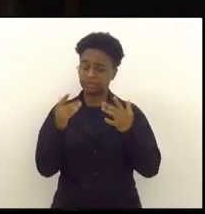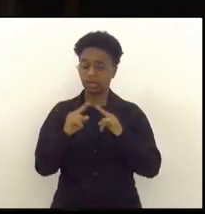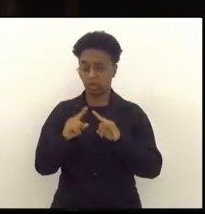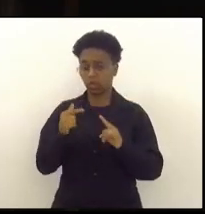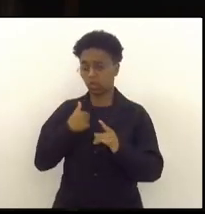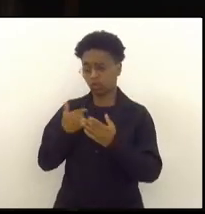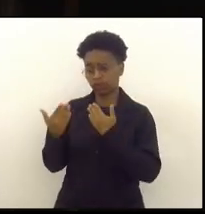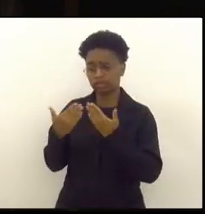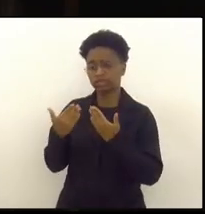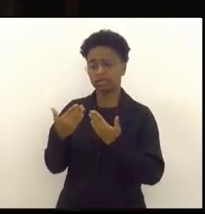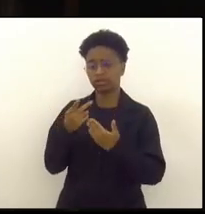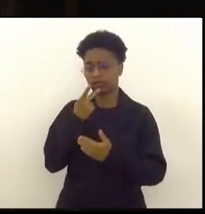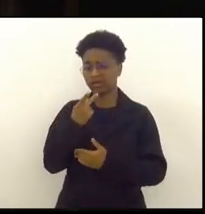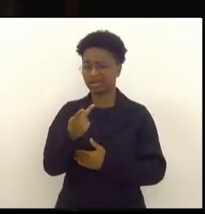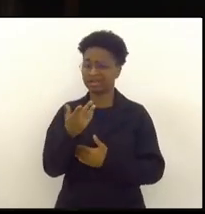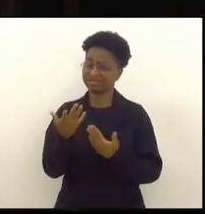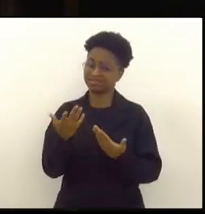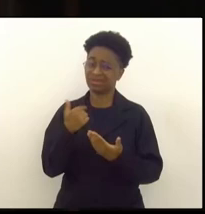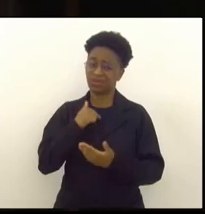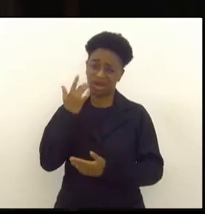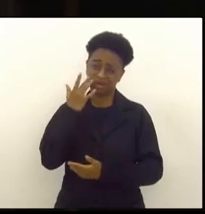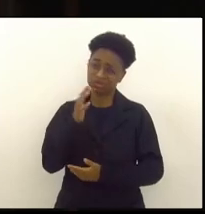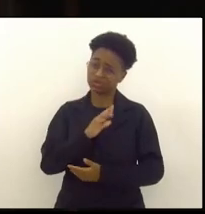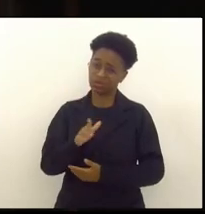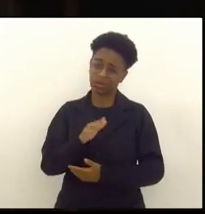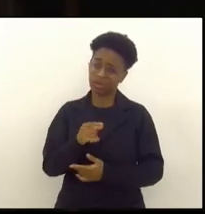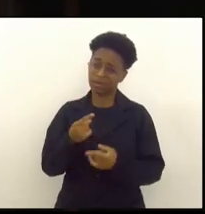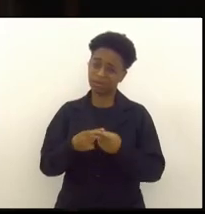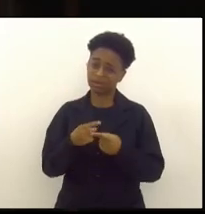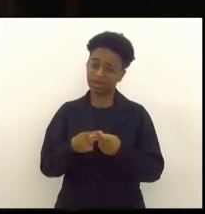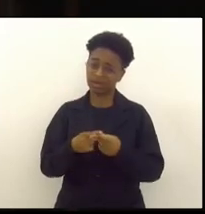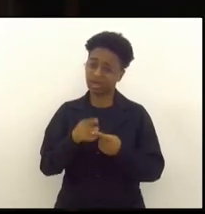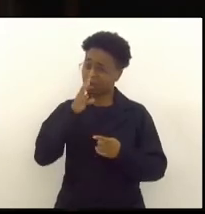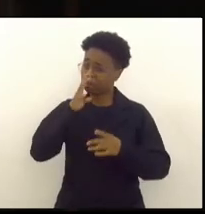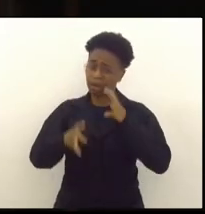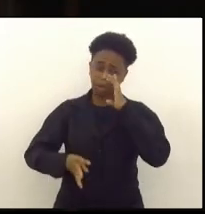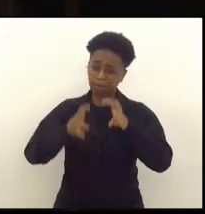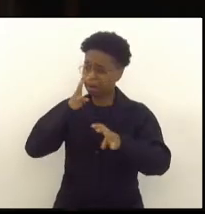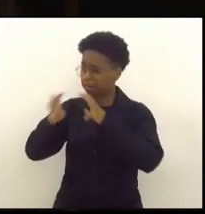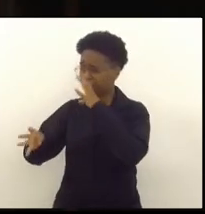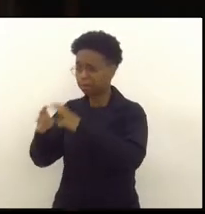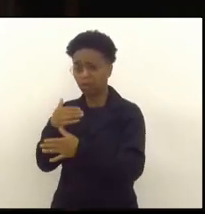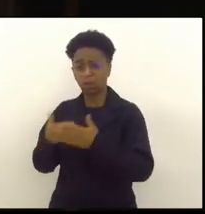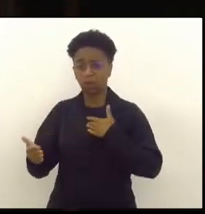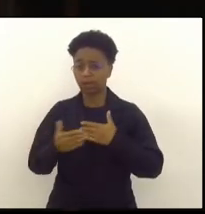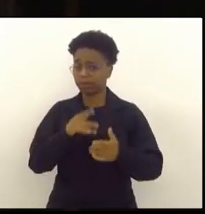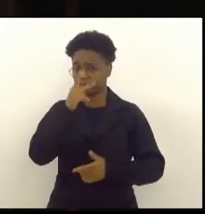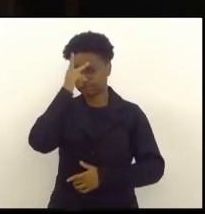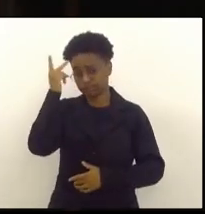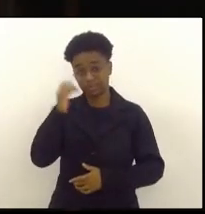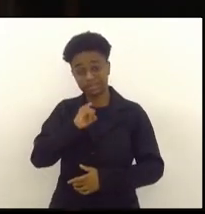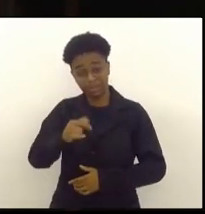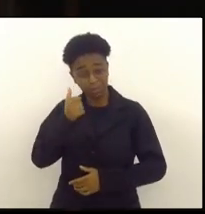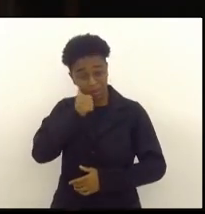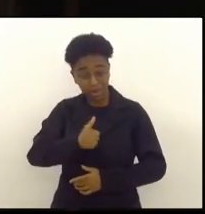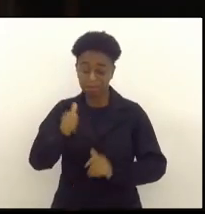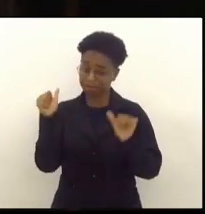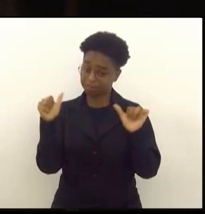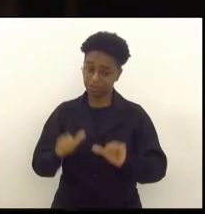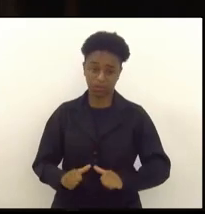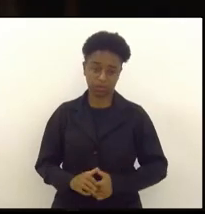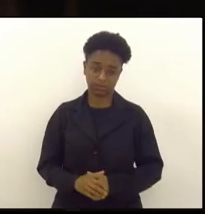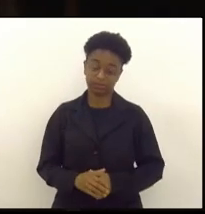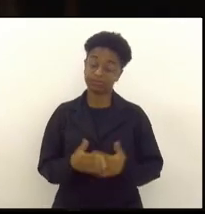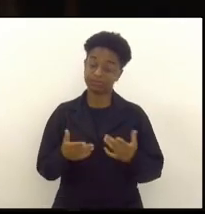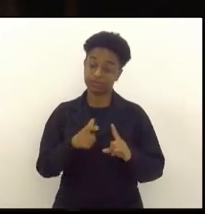ela, Sirlene, eu acho que não é o caso, porque ele vai agredir o próximo que vier. Se for mulher, então, talvez mais ainda. E a